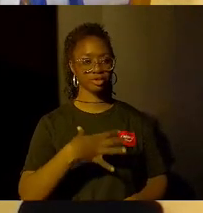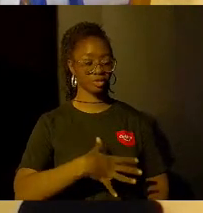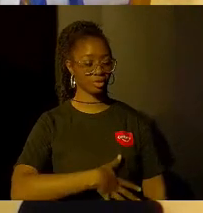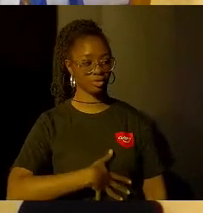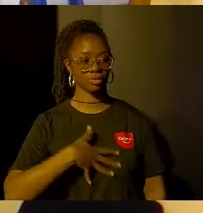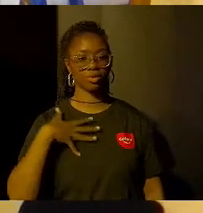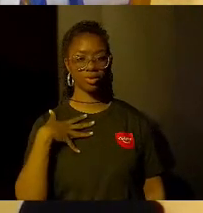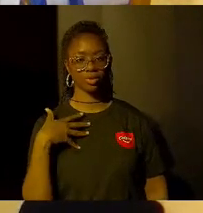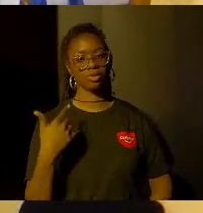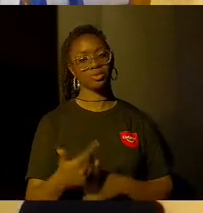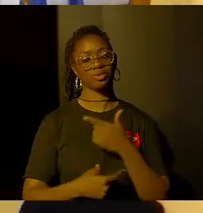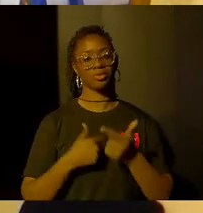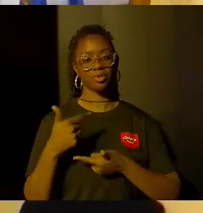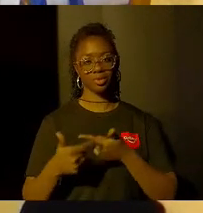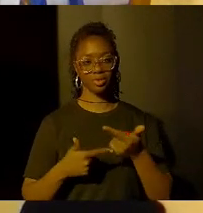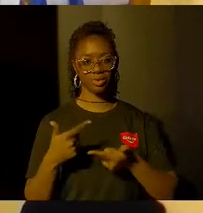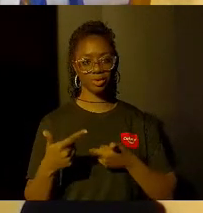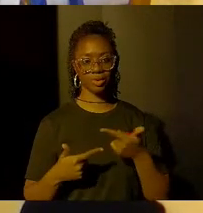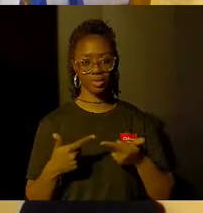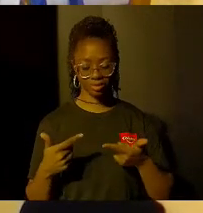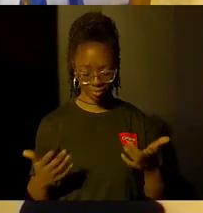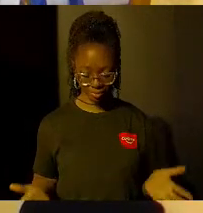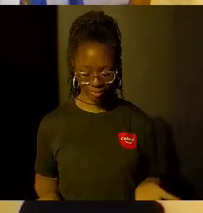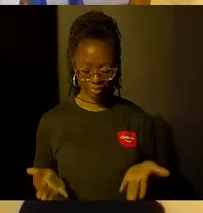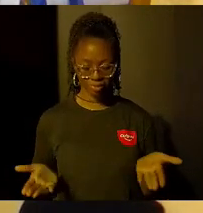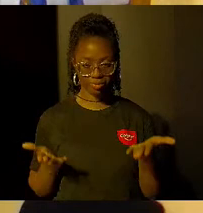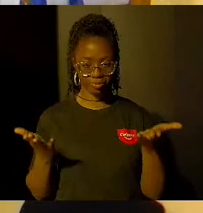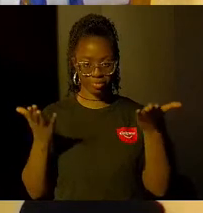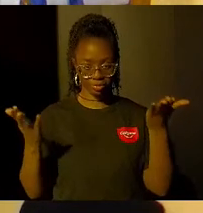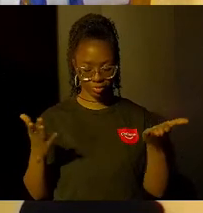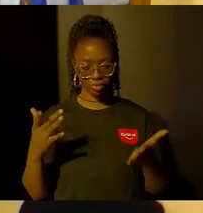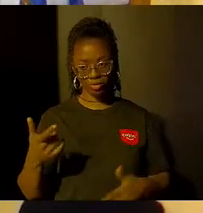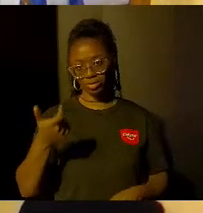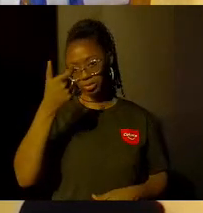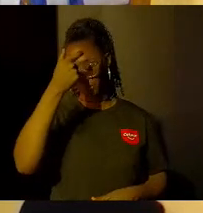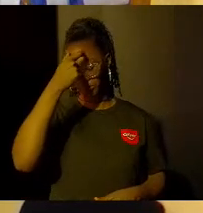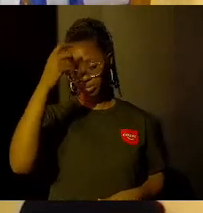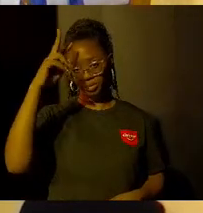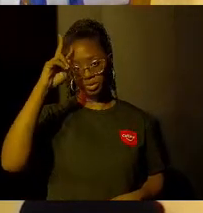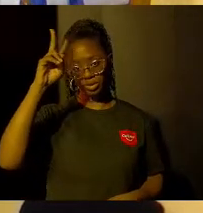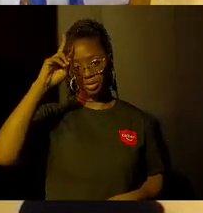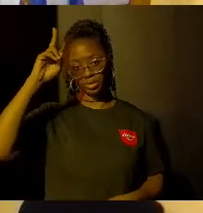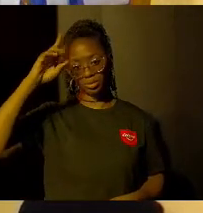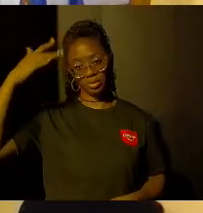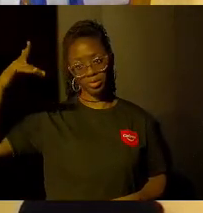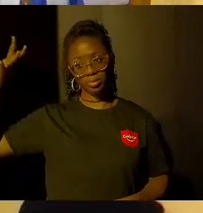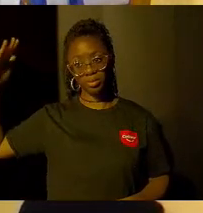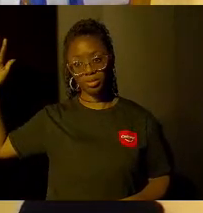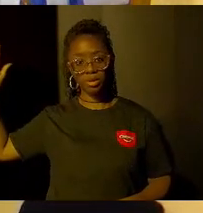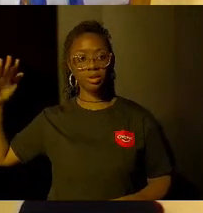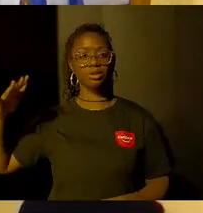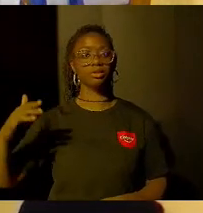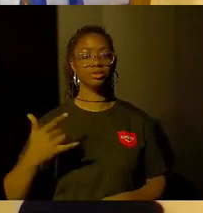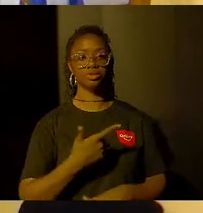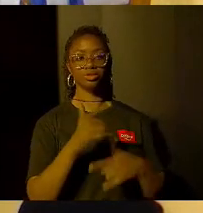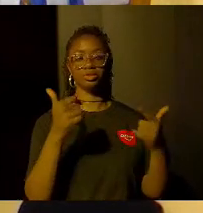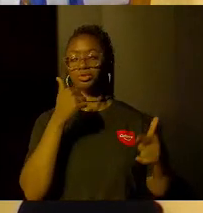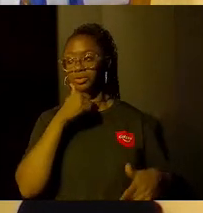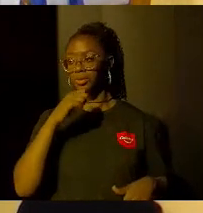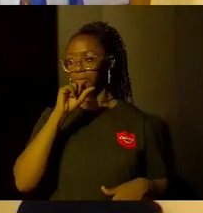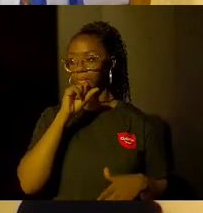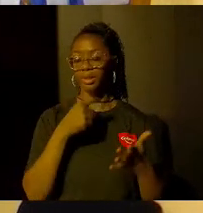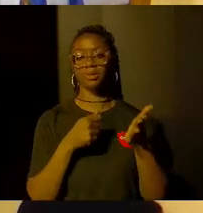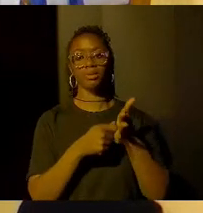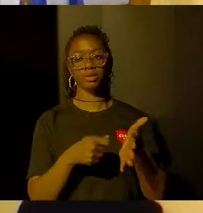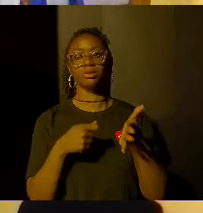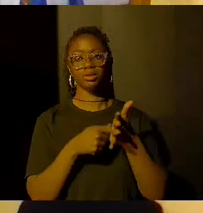de saber que essa obra dignifica a memória de tanta Juventude preta e de tanta mãe batalhadora desse Brasil